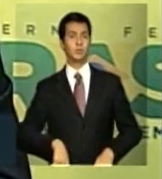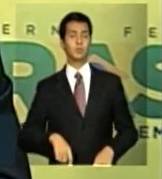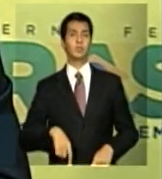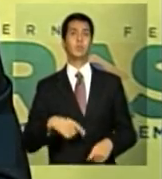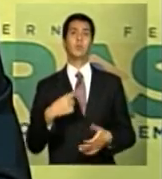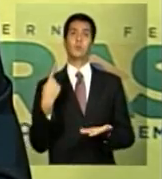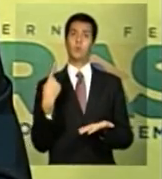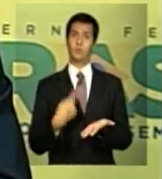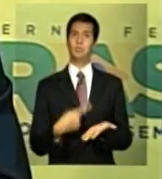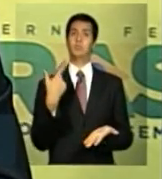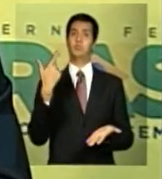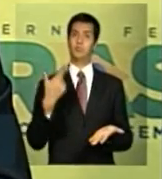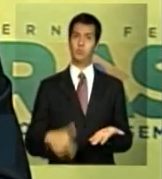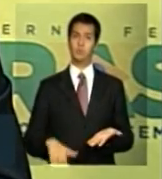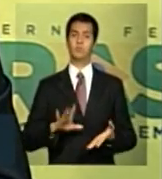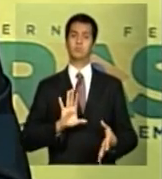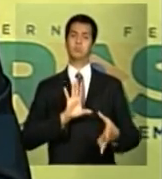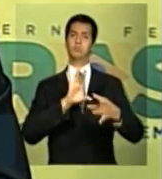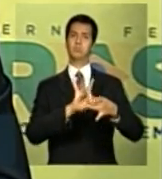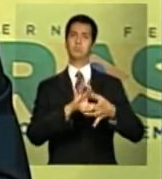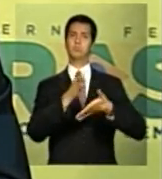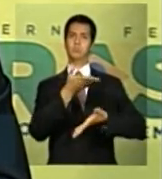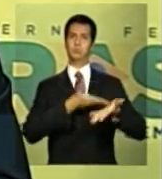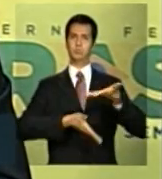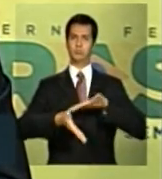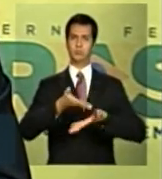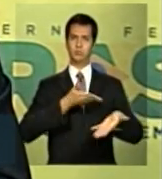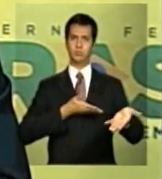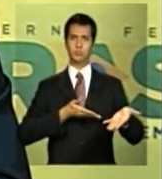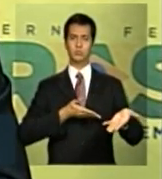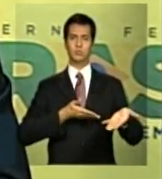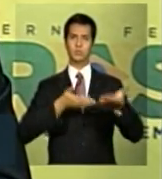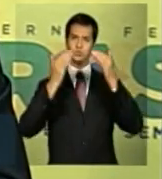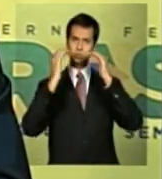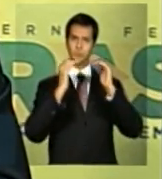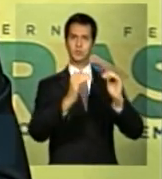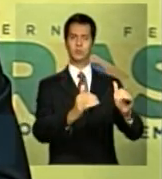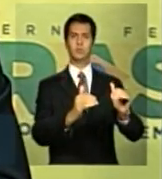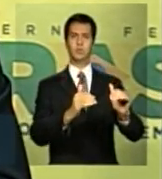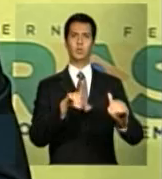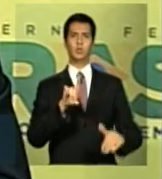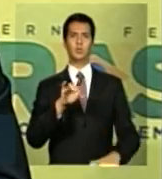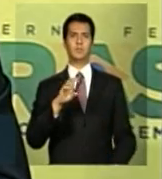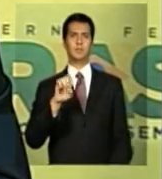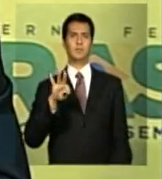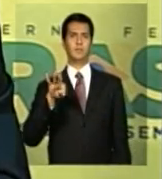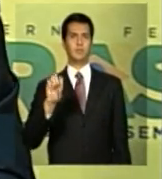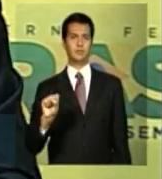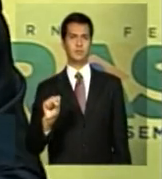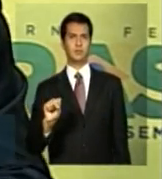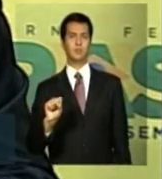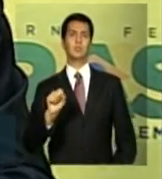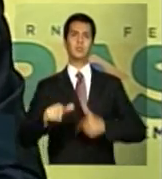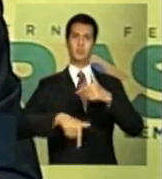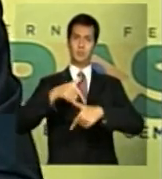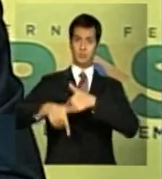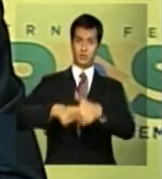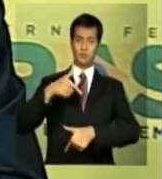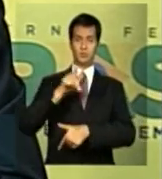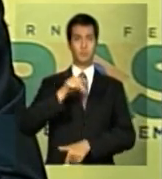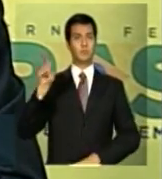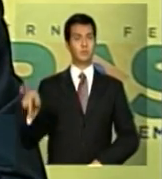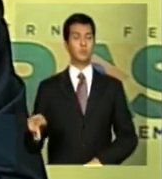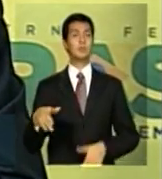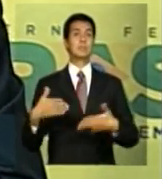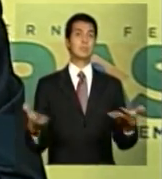repactuar as relações, preservando as atividades docentes. E, repito, num ambiente em que a negociação está